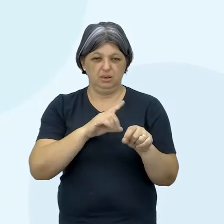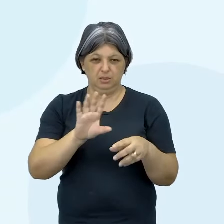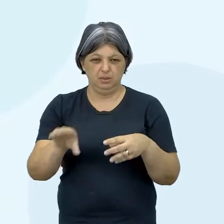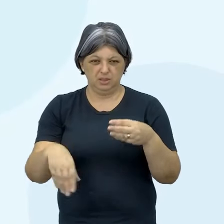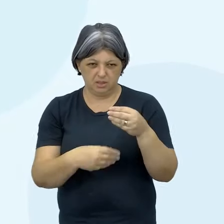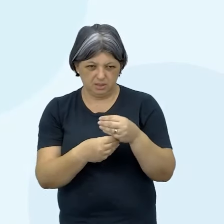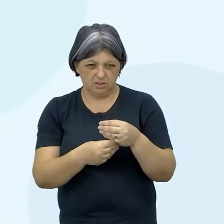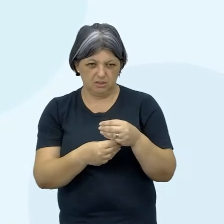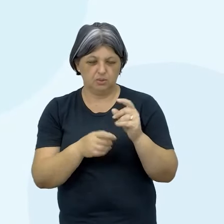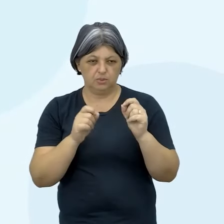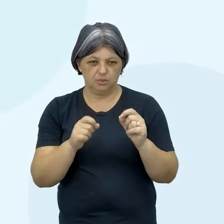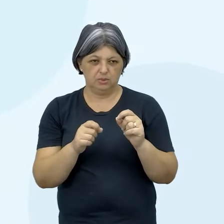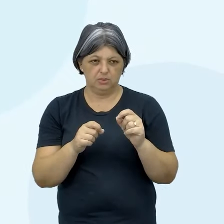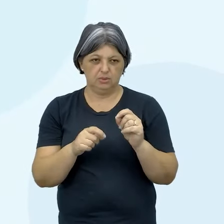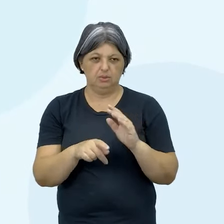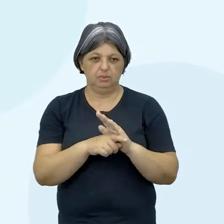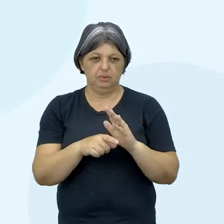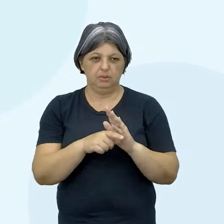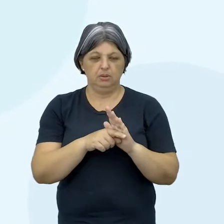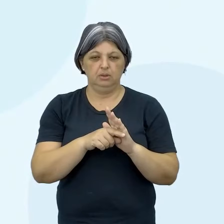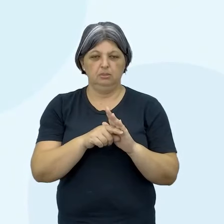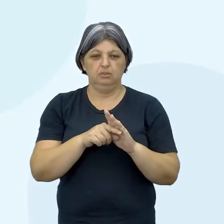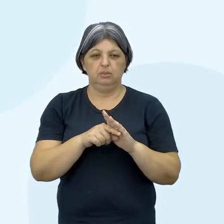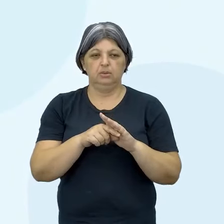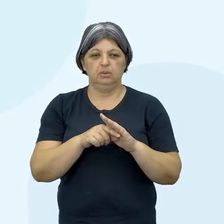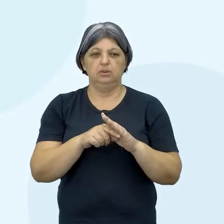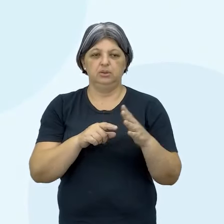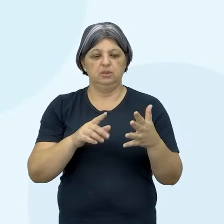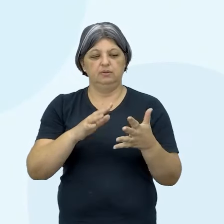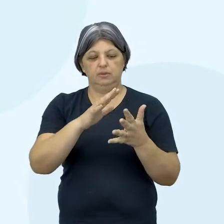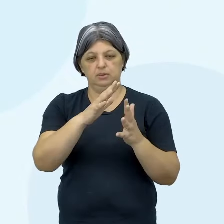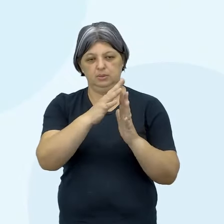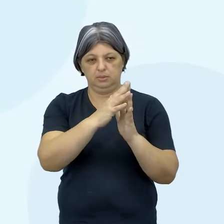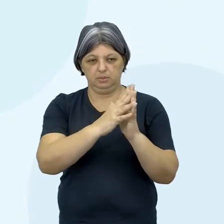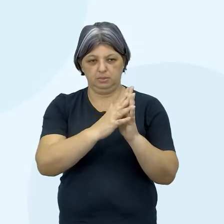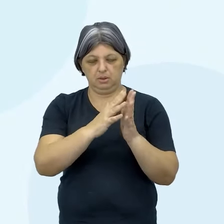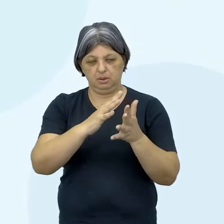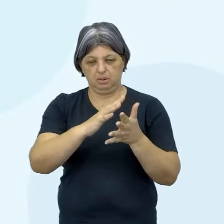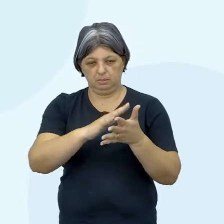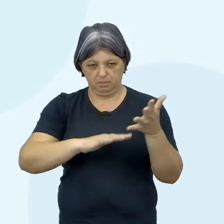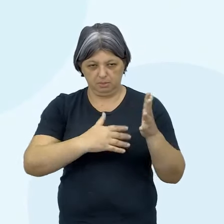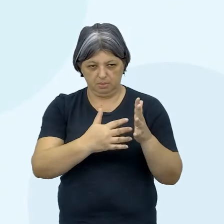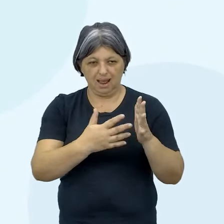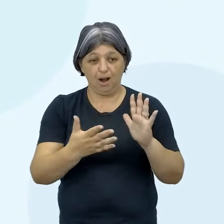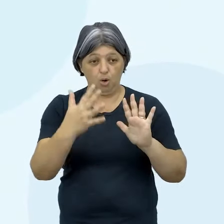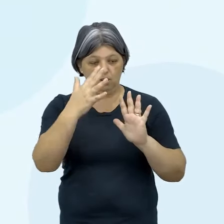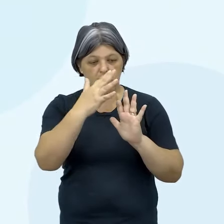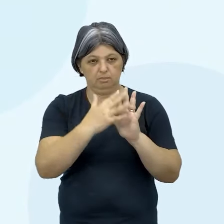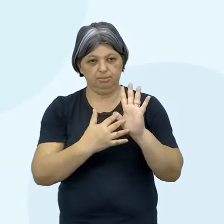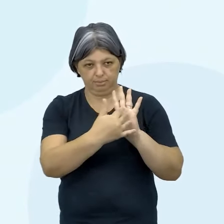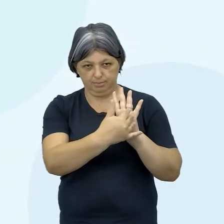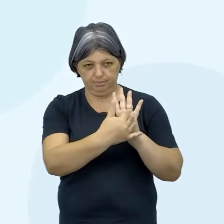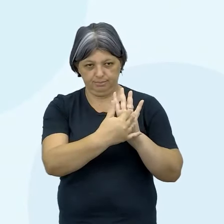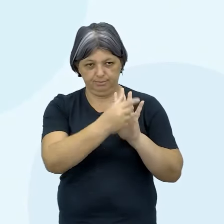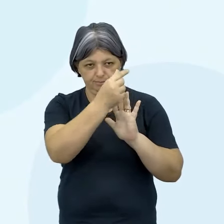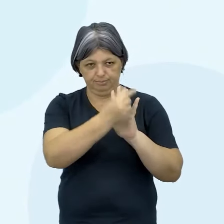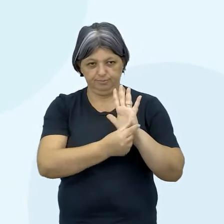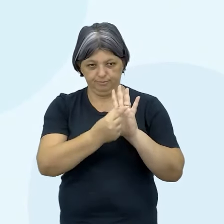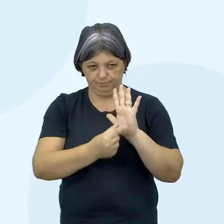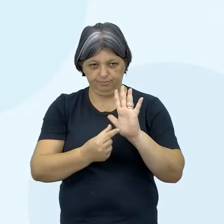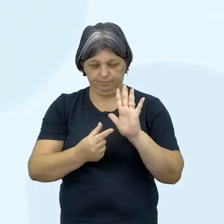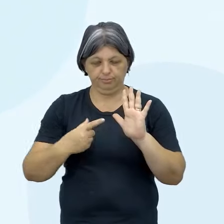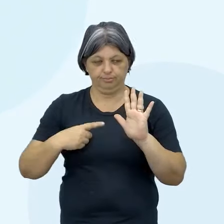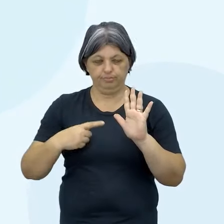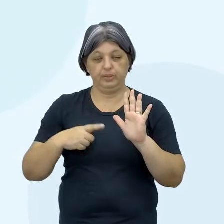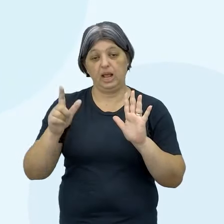no sentido da vertical, tá? Até agora a gente estava olhando na horizontal. E o quadro integrador, ele também tem